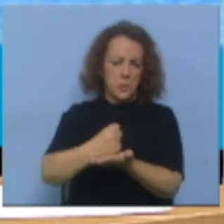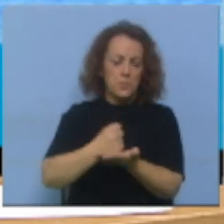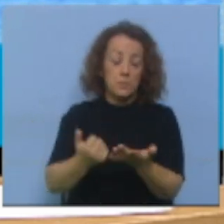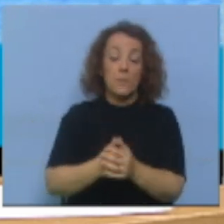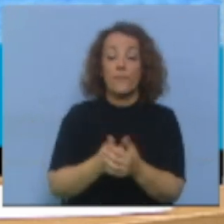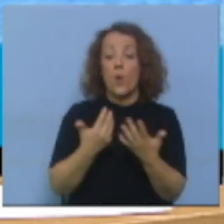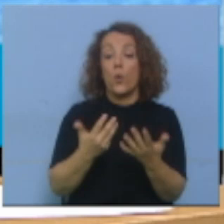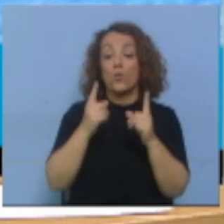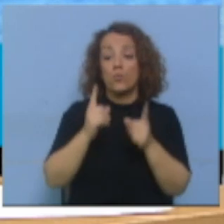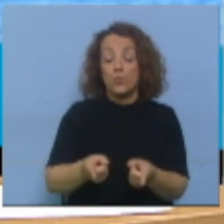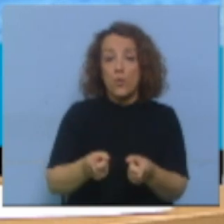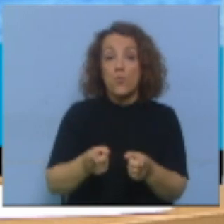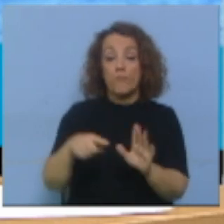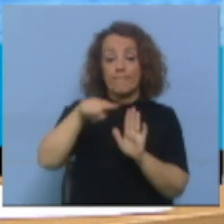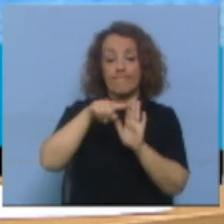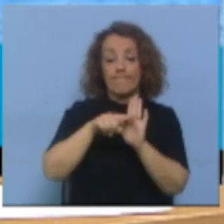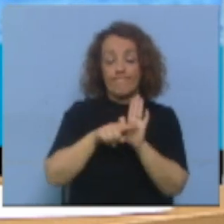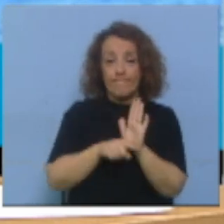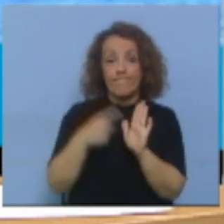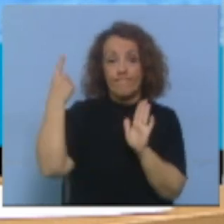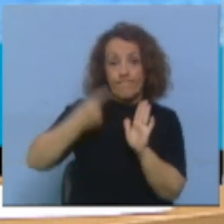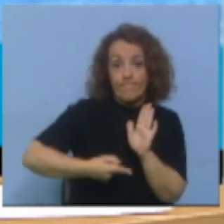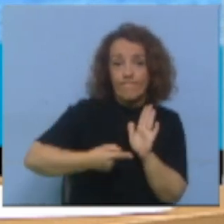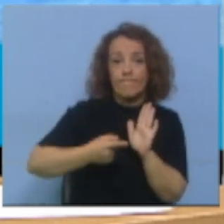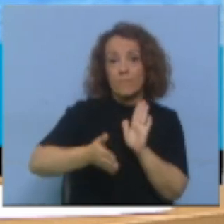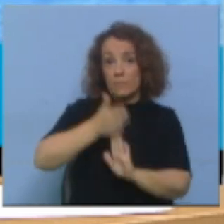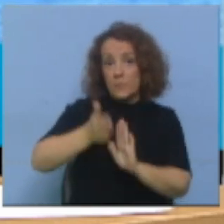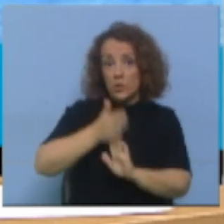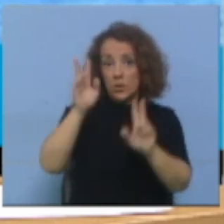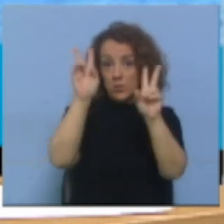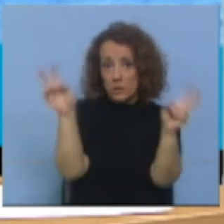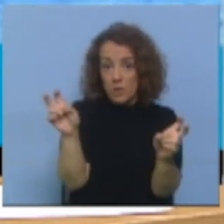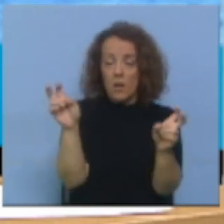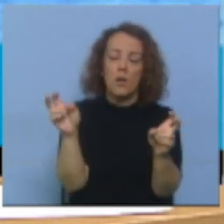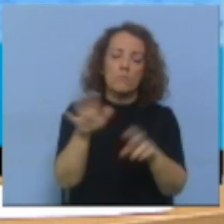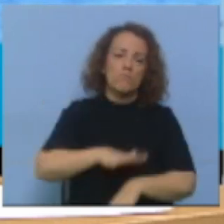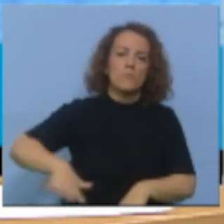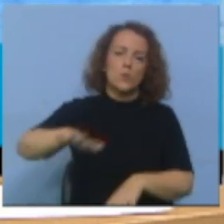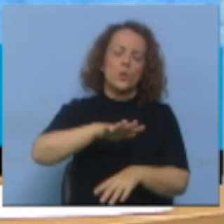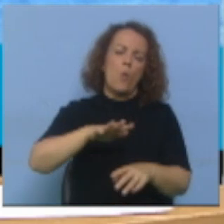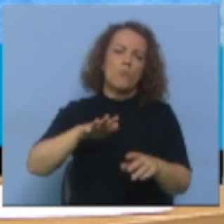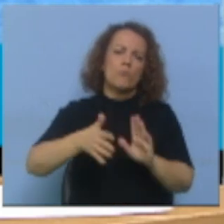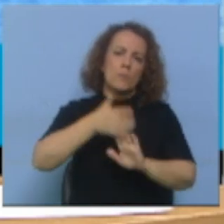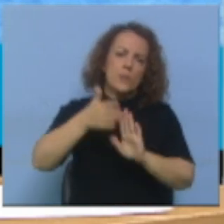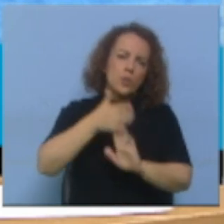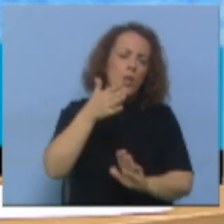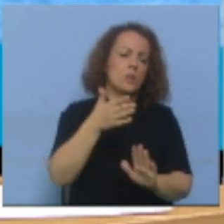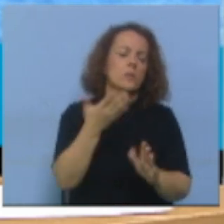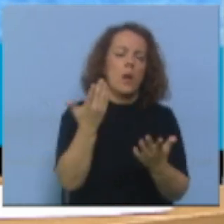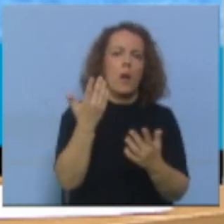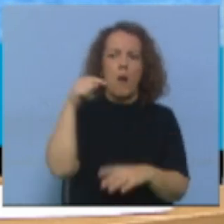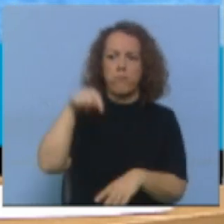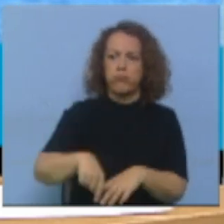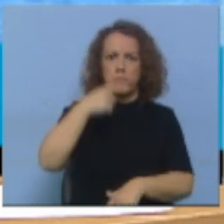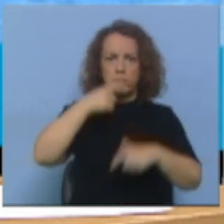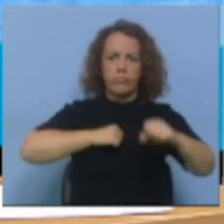em que começaram as medidas de emergência, o estado de emergência, houve muita gente que começou rapidamente